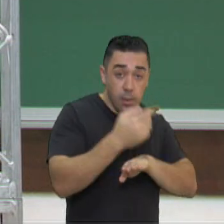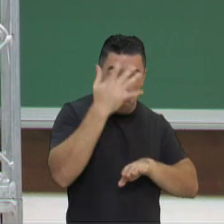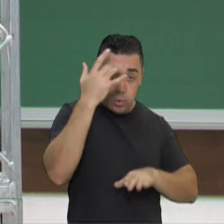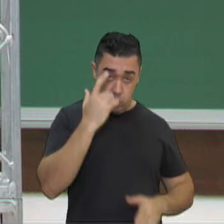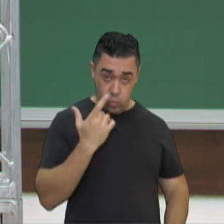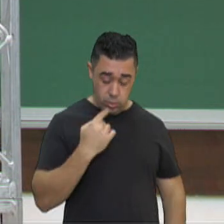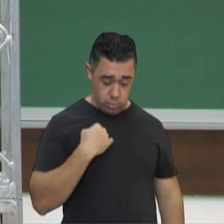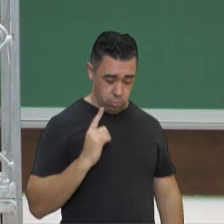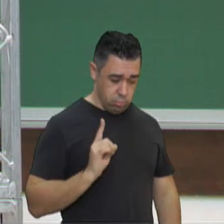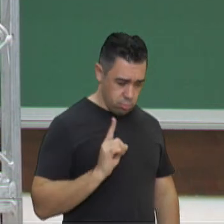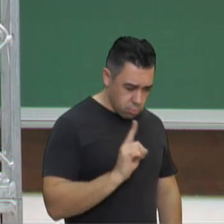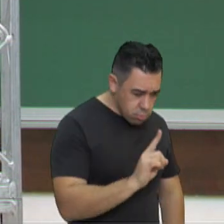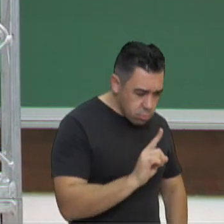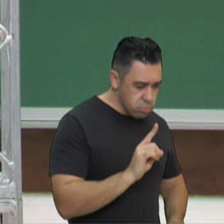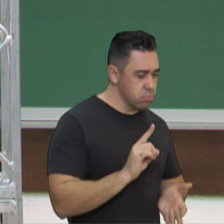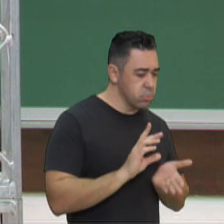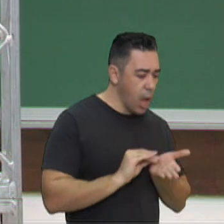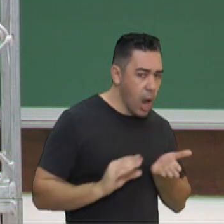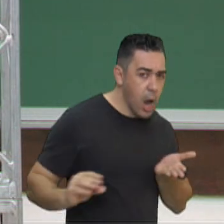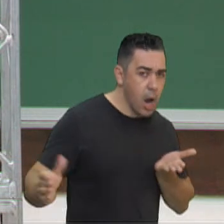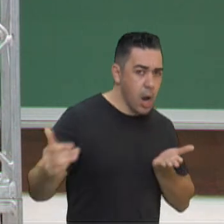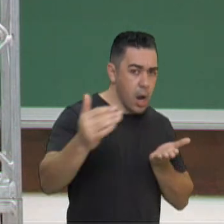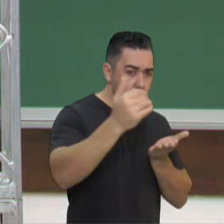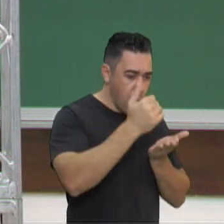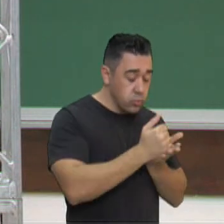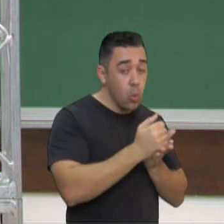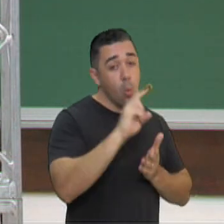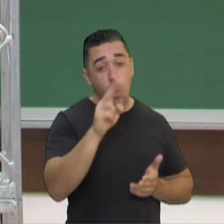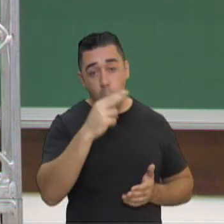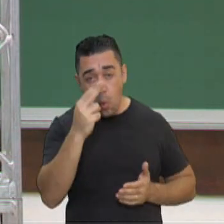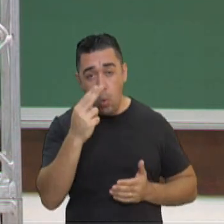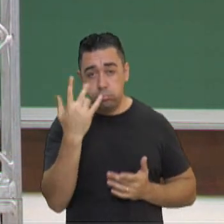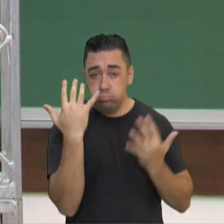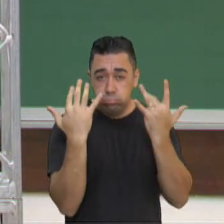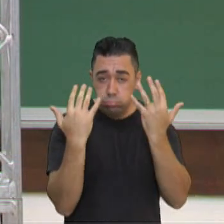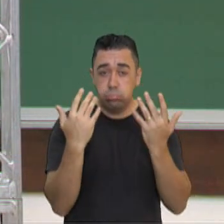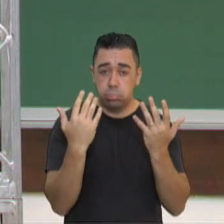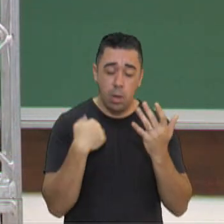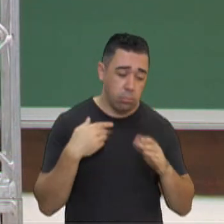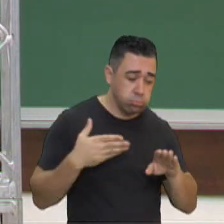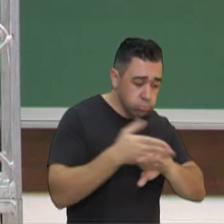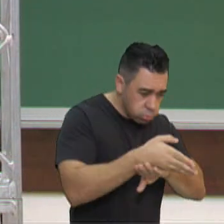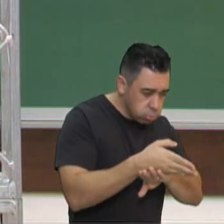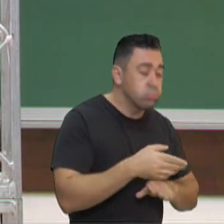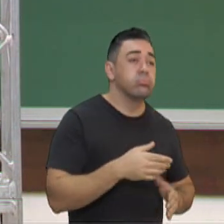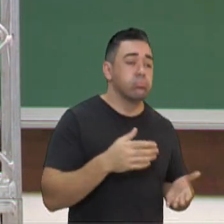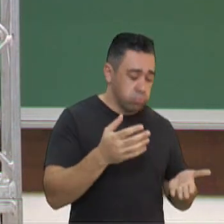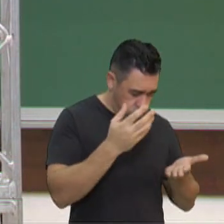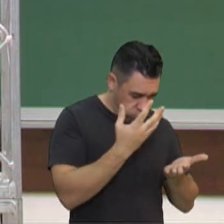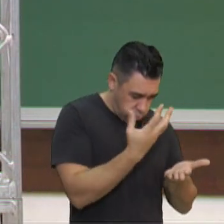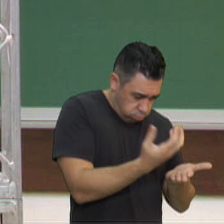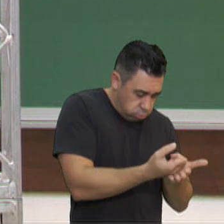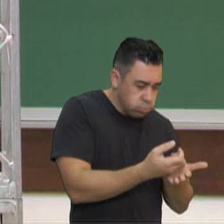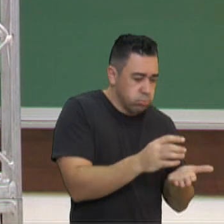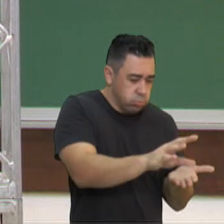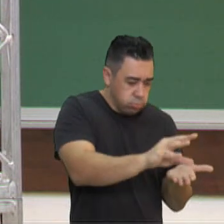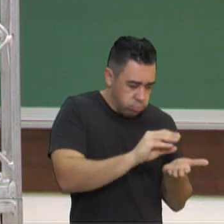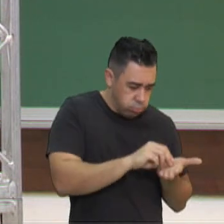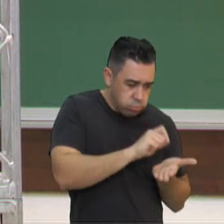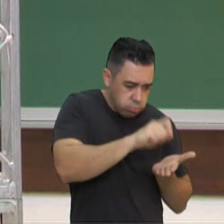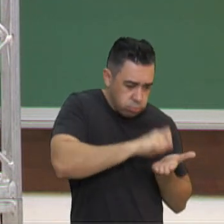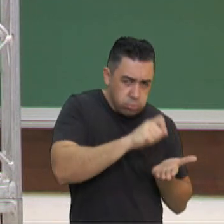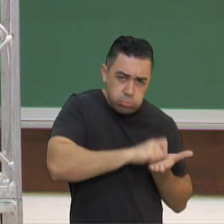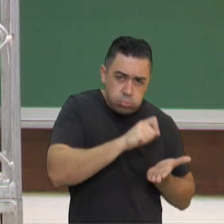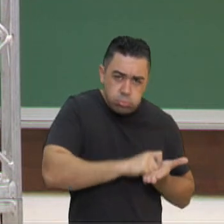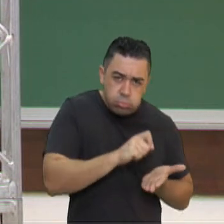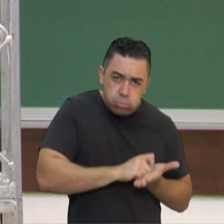esses dados, tá? Elas também podem ser chamadas de manuais. Então, o meteorologista, ele vai lá naquela estação, anota